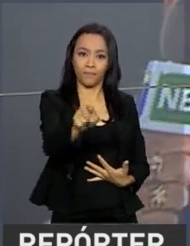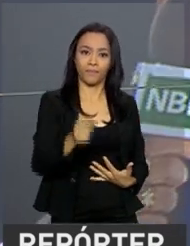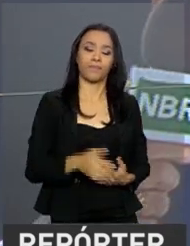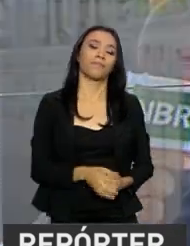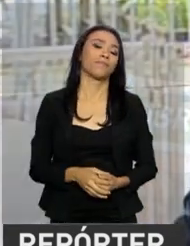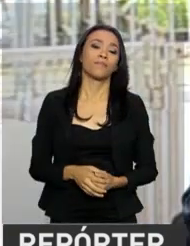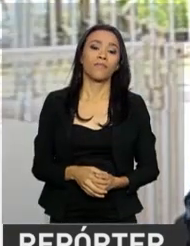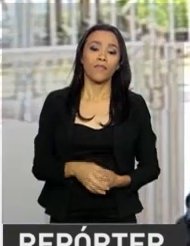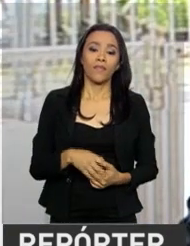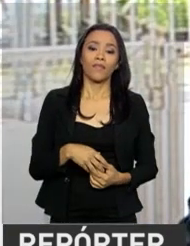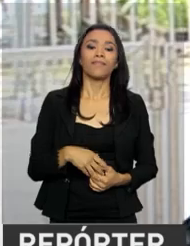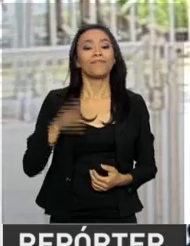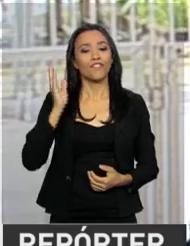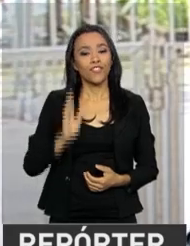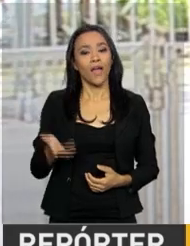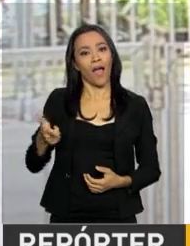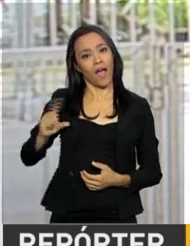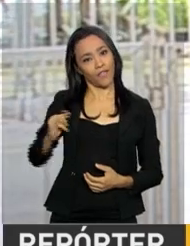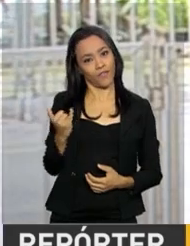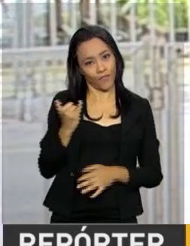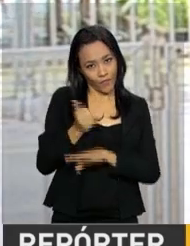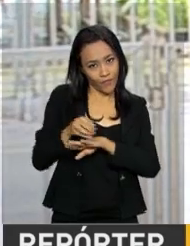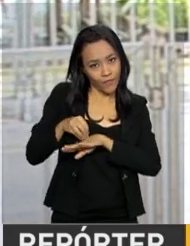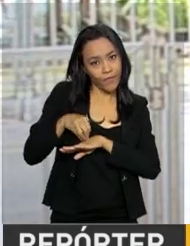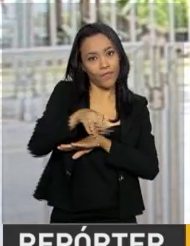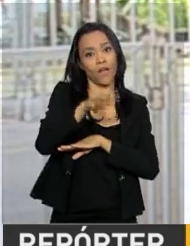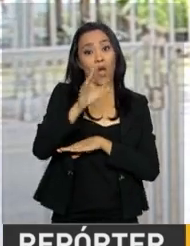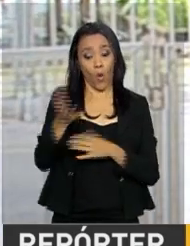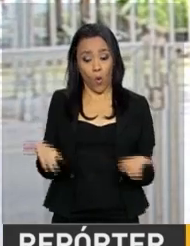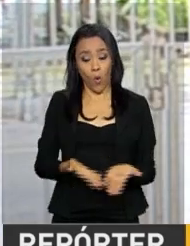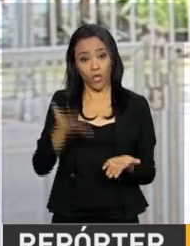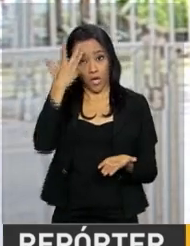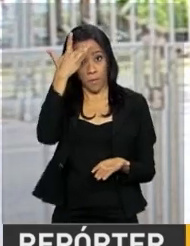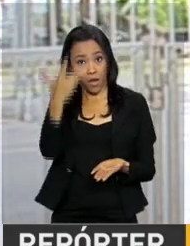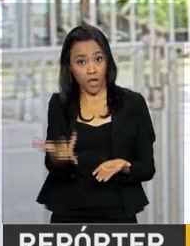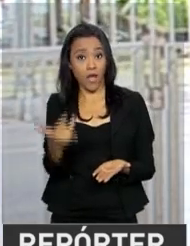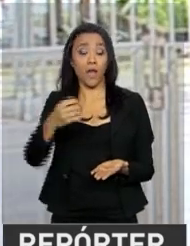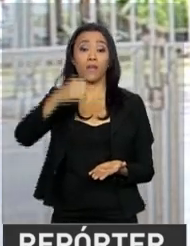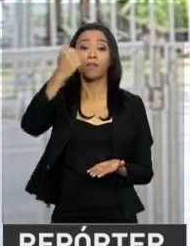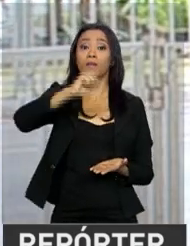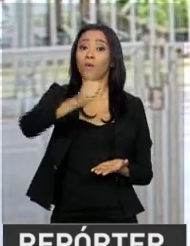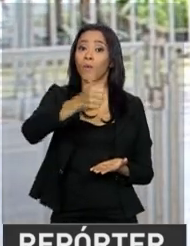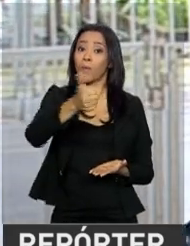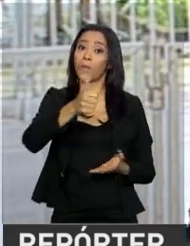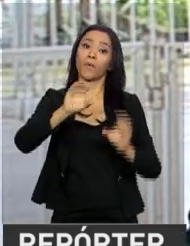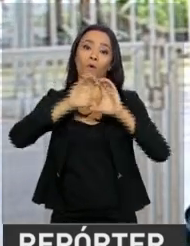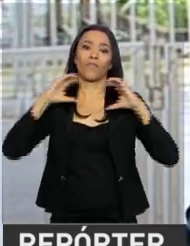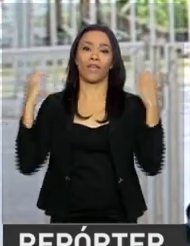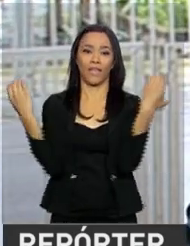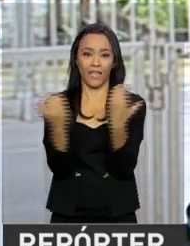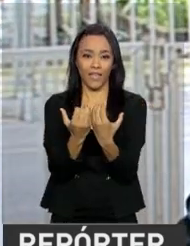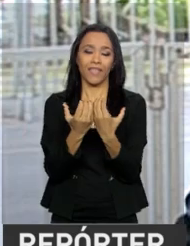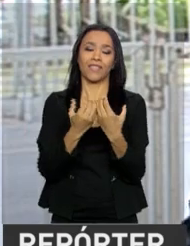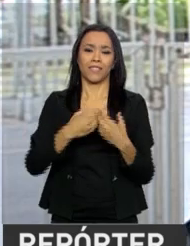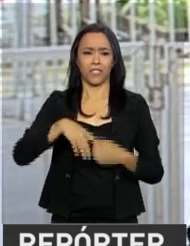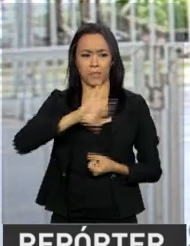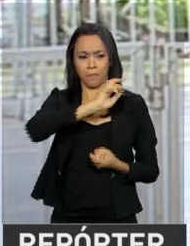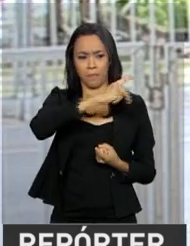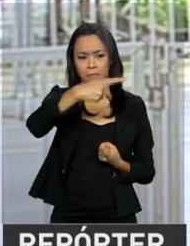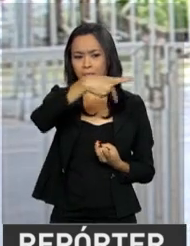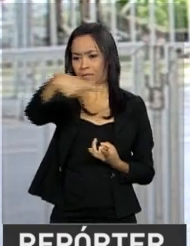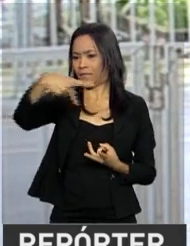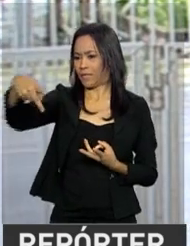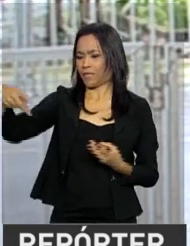Olá, Leandro. Como você disse, hoje e amanhã o Brasil recebe a 11ª Conferência de Chefes de Estado e